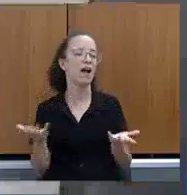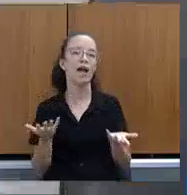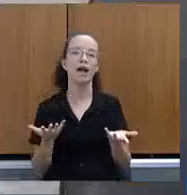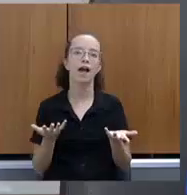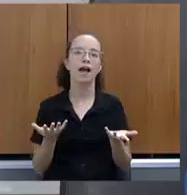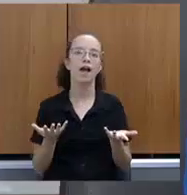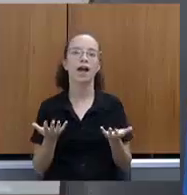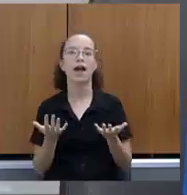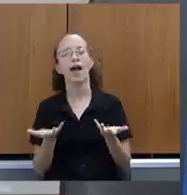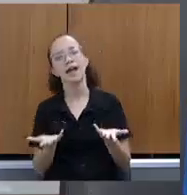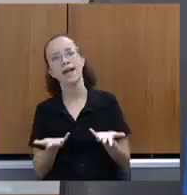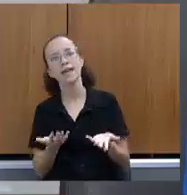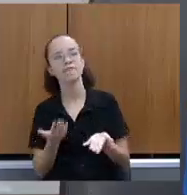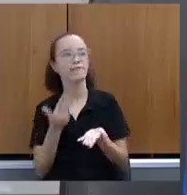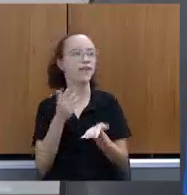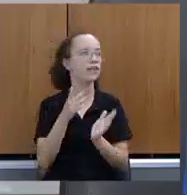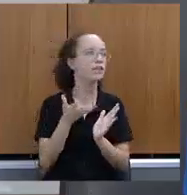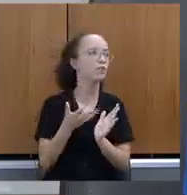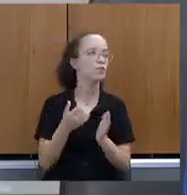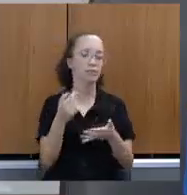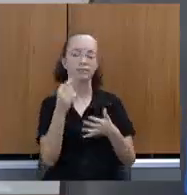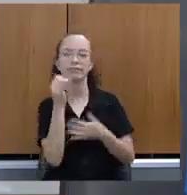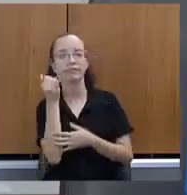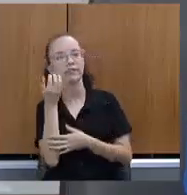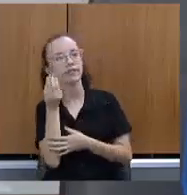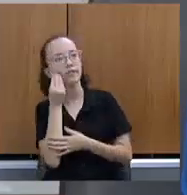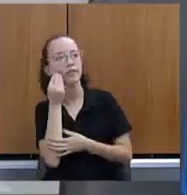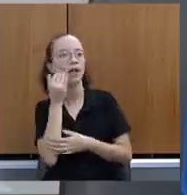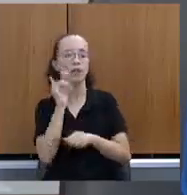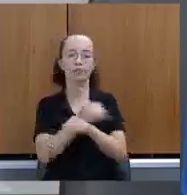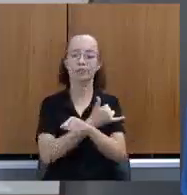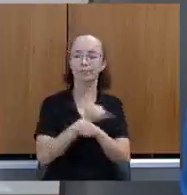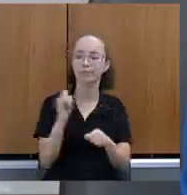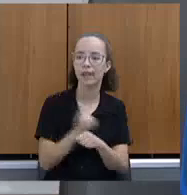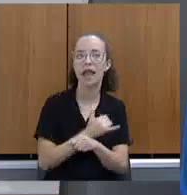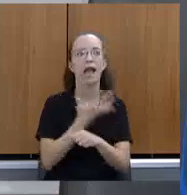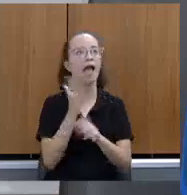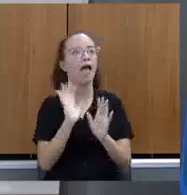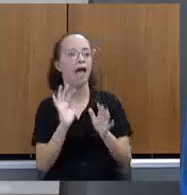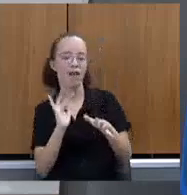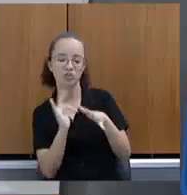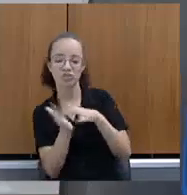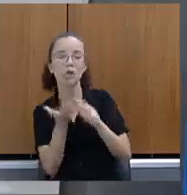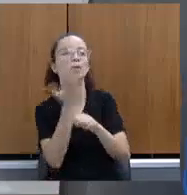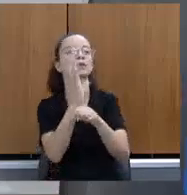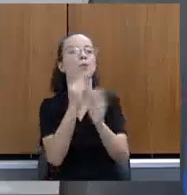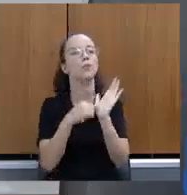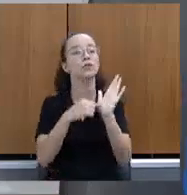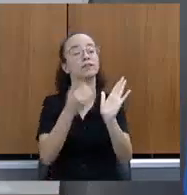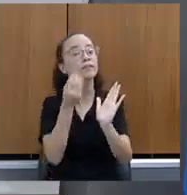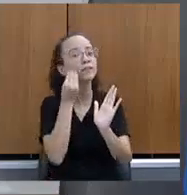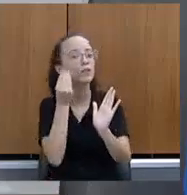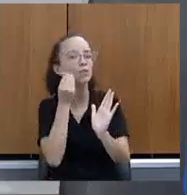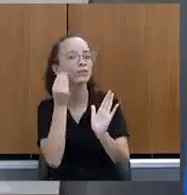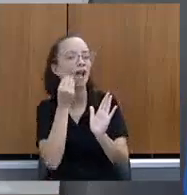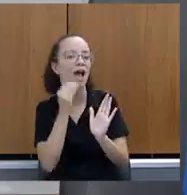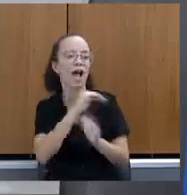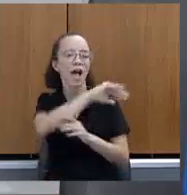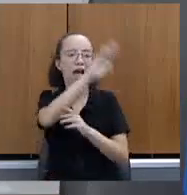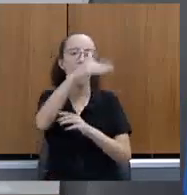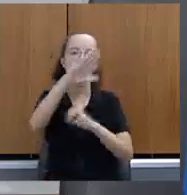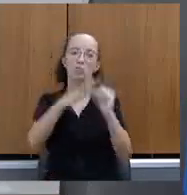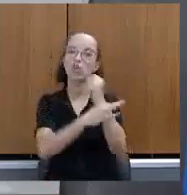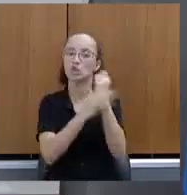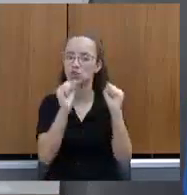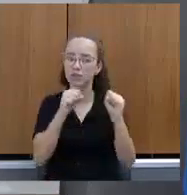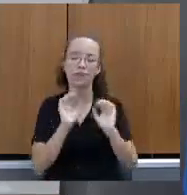veio o joguinho de monte de portaria um joguinho de rede social dizendo que tava protegendo a serra não está protegida a serra não está é o governo